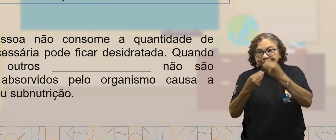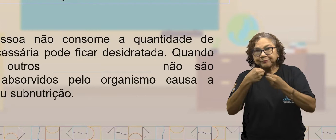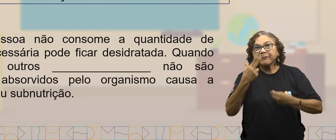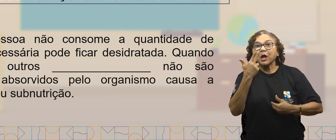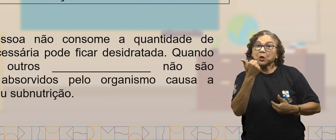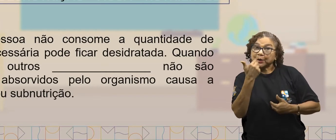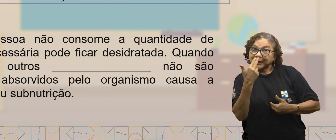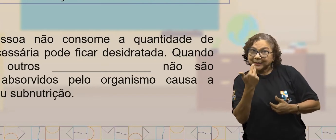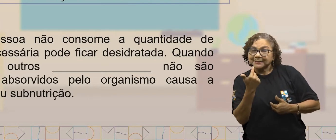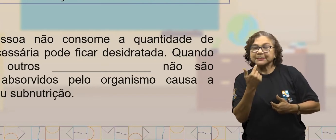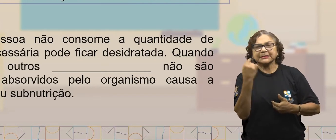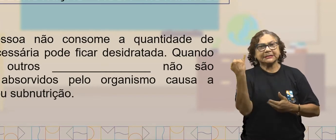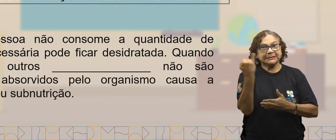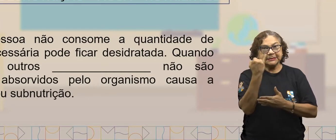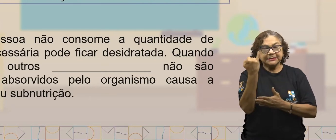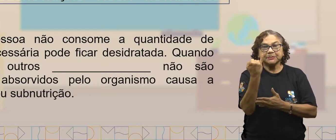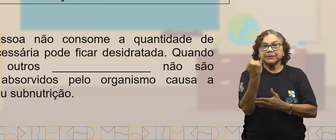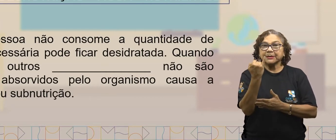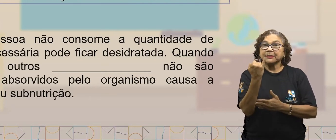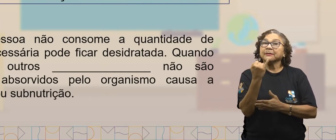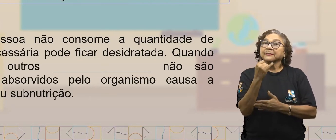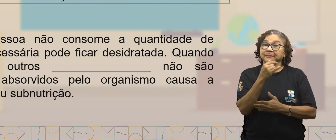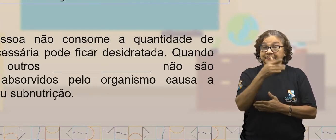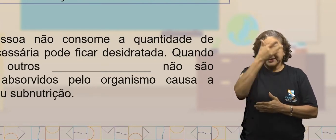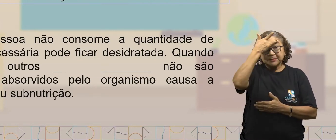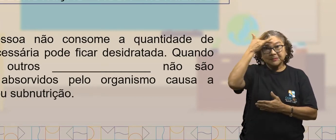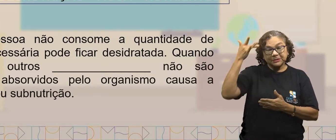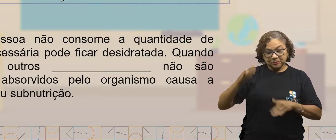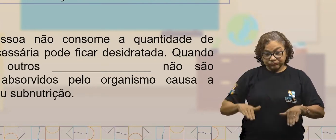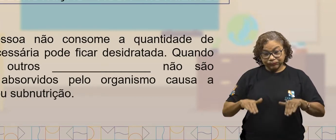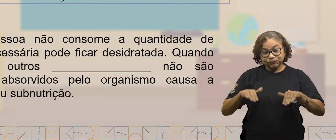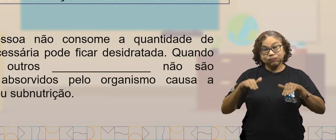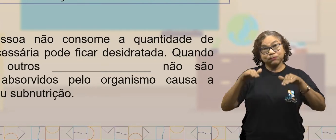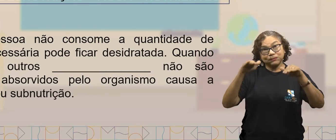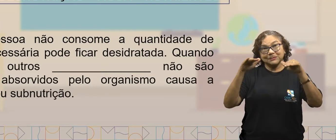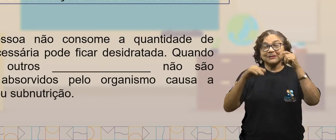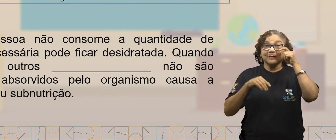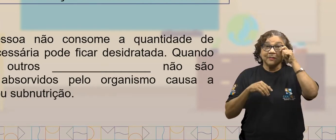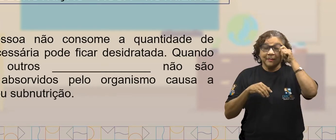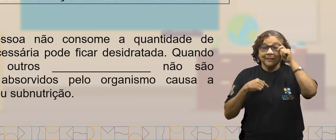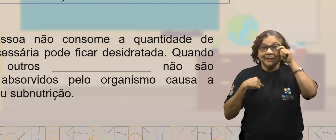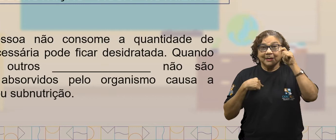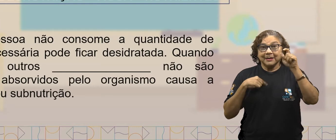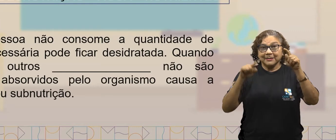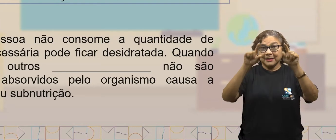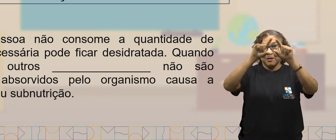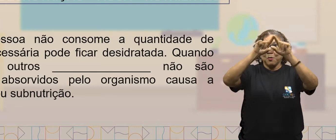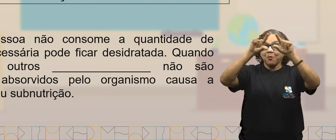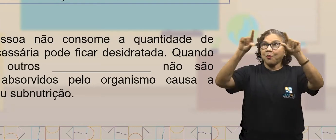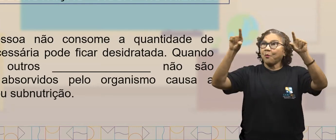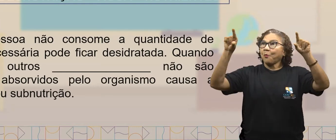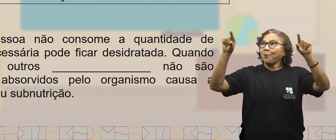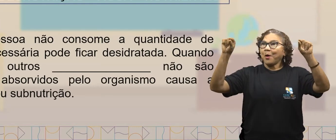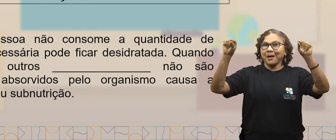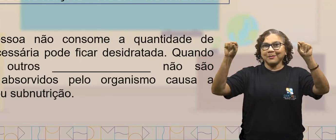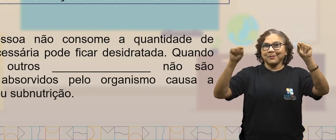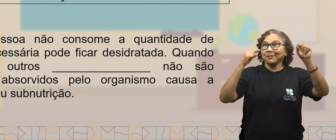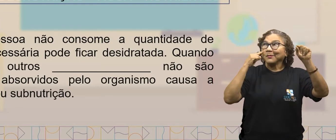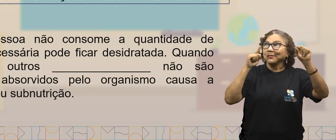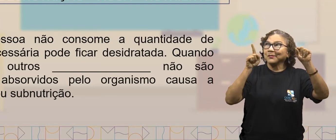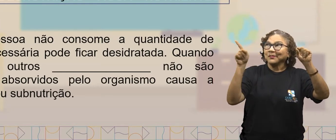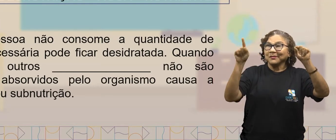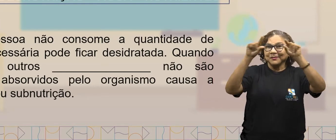realizar suas atividades e crescer. O quadro abaixo contém palavras relacionadas à